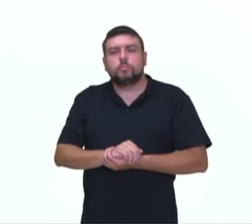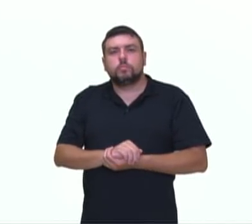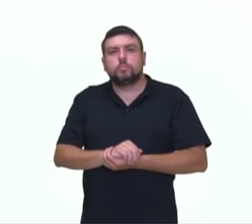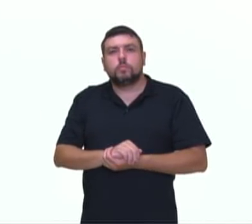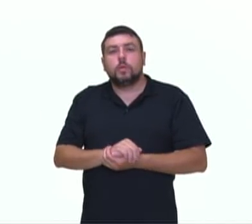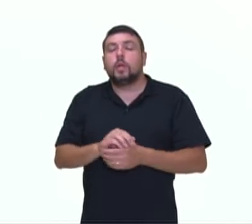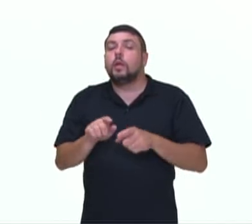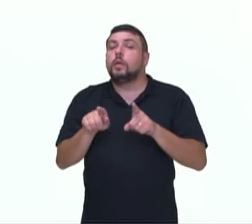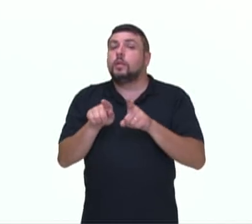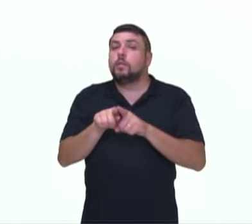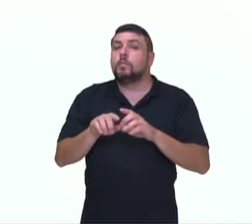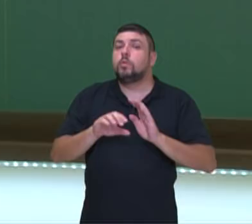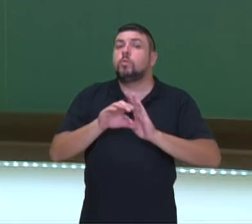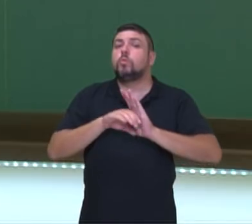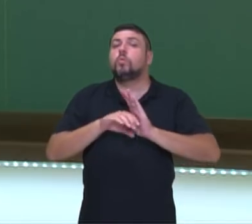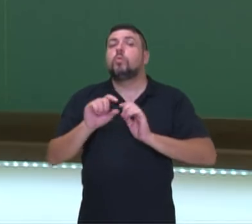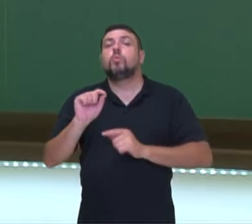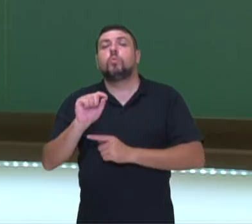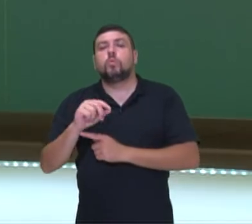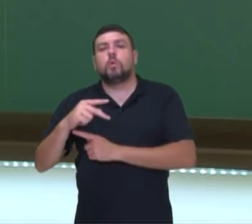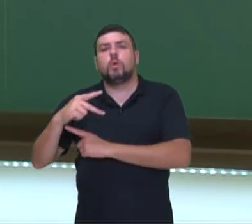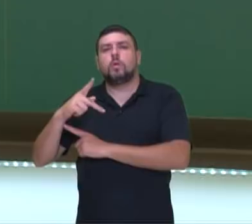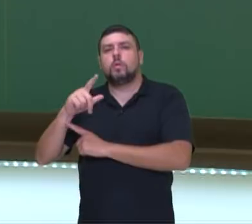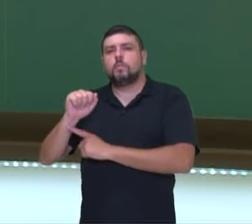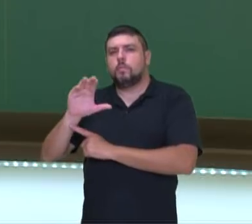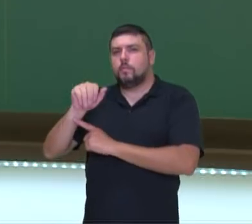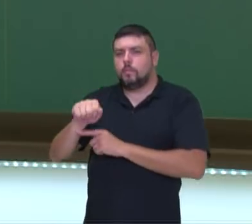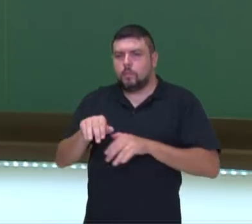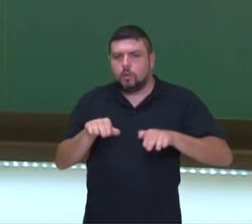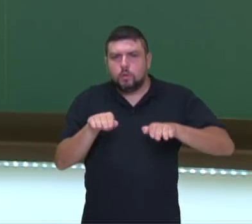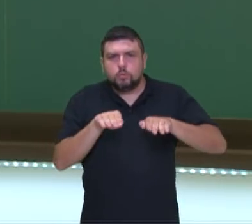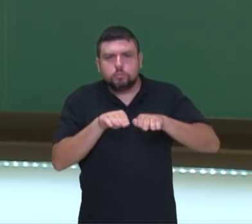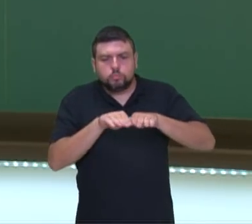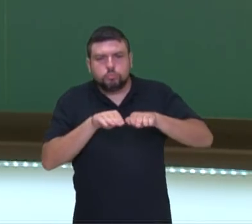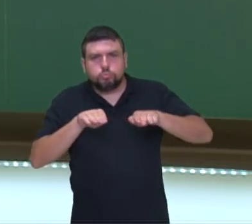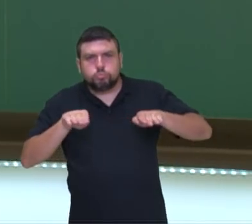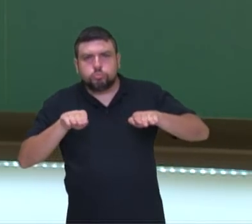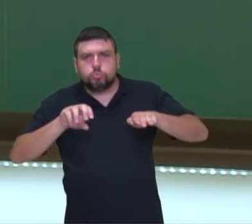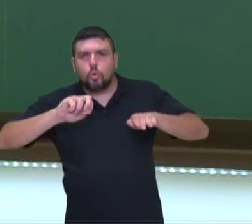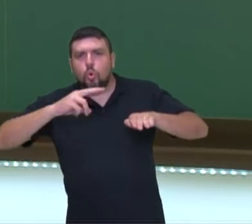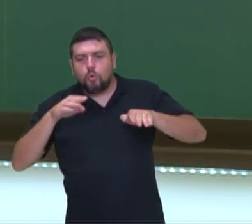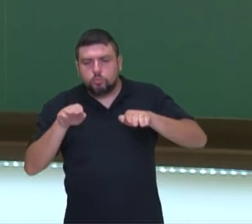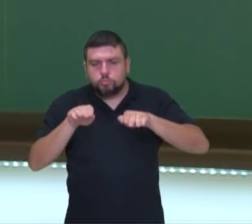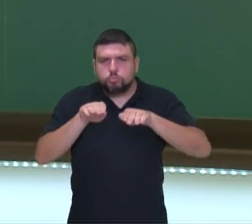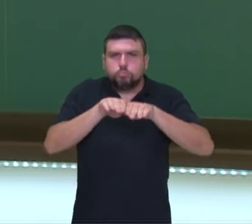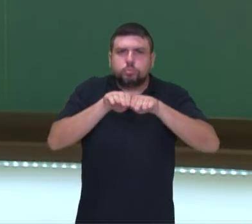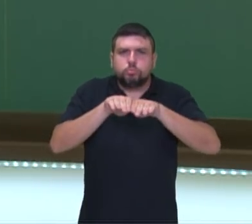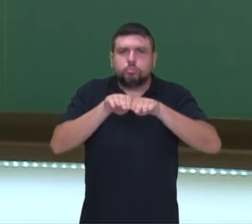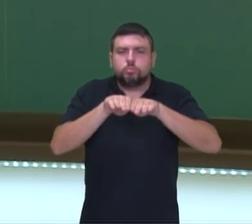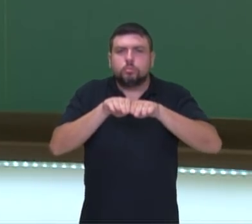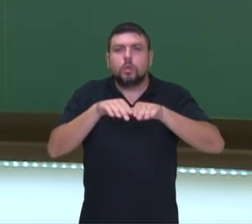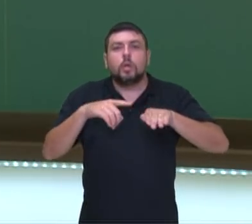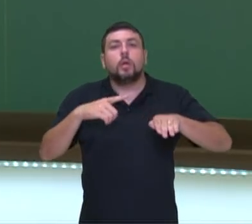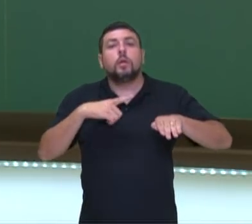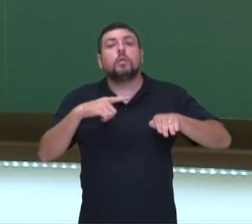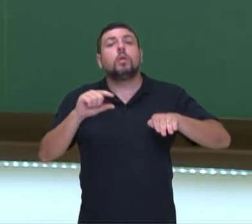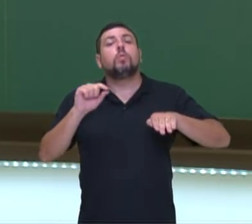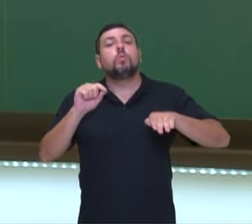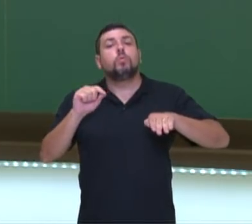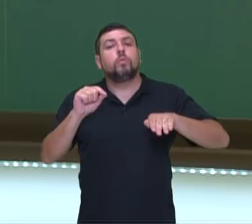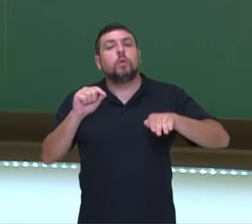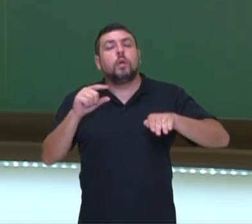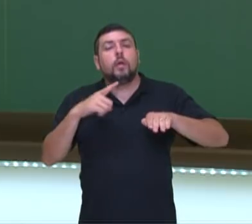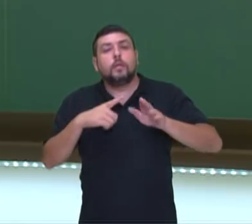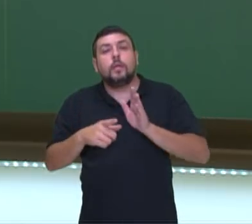o conceito das placas tectônicas, que no seu afastamento ou na sua aproximação resultam em quê?